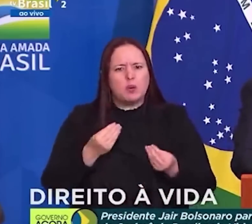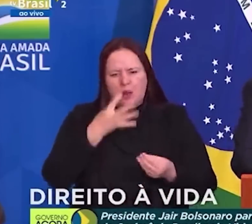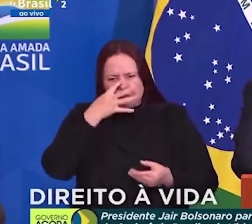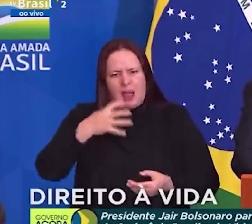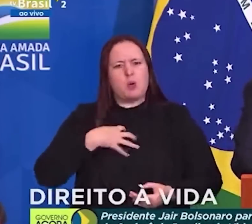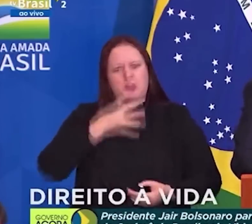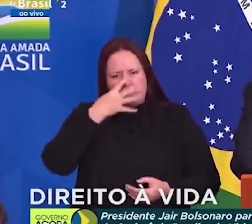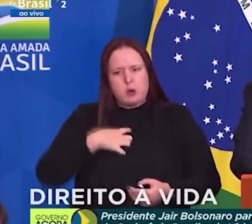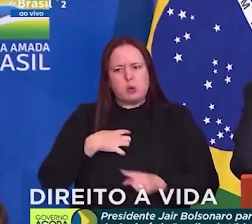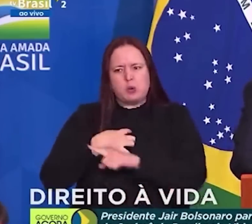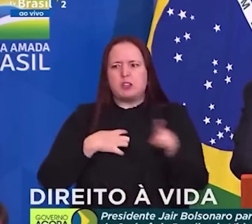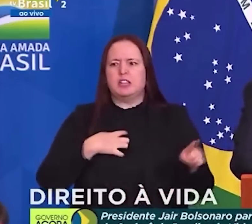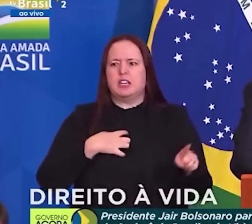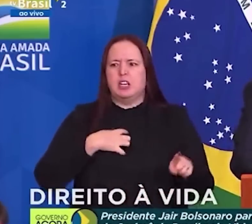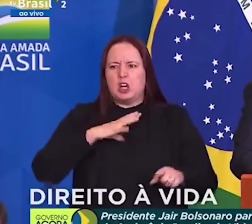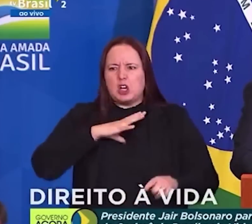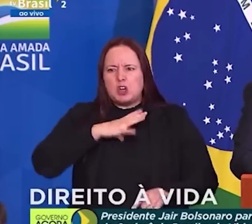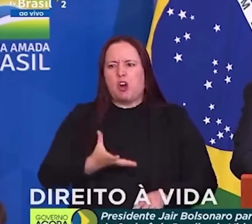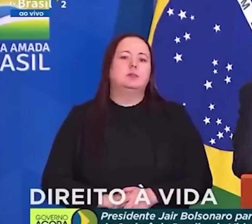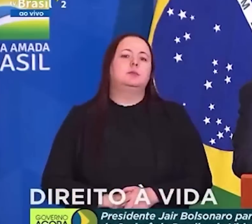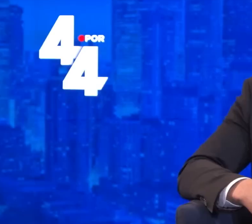que são homens